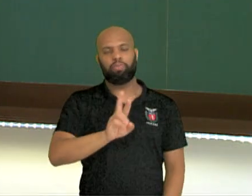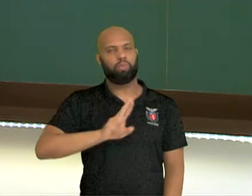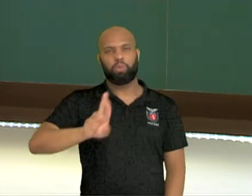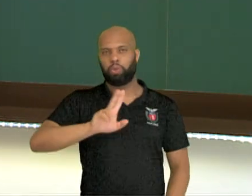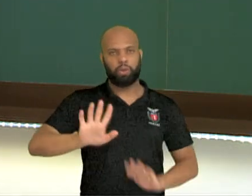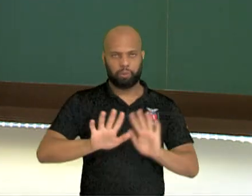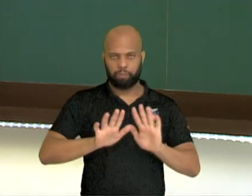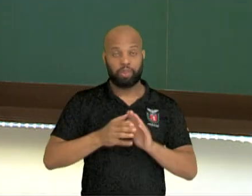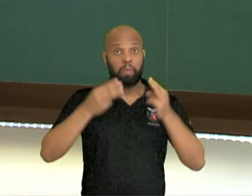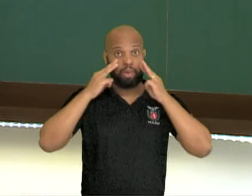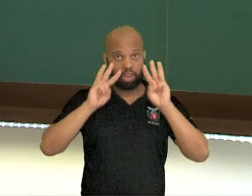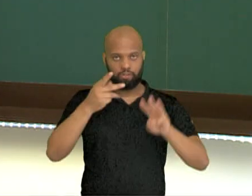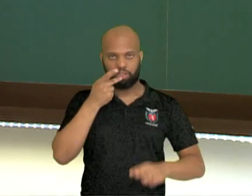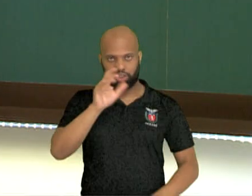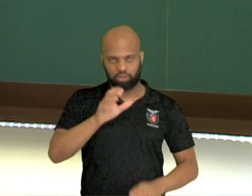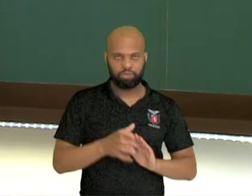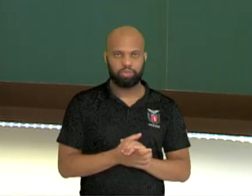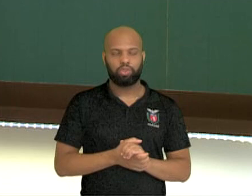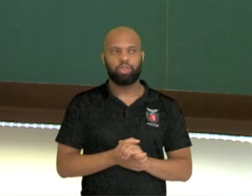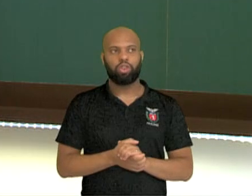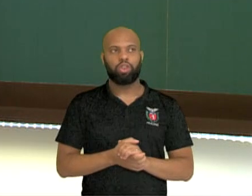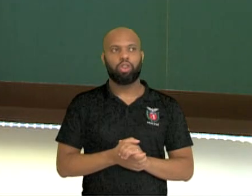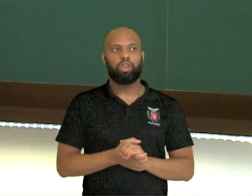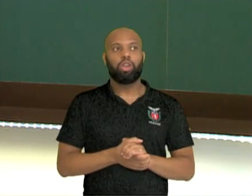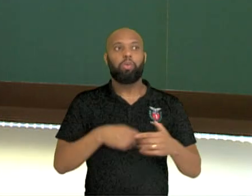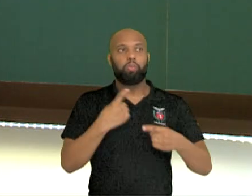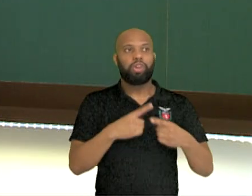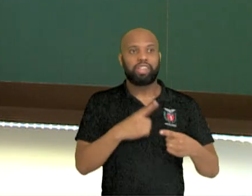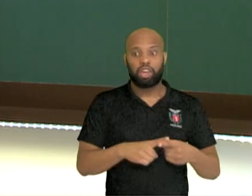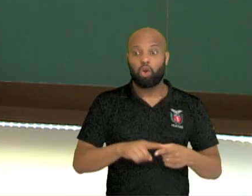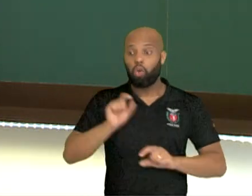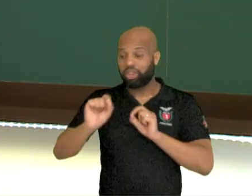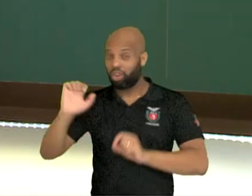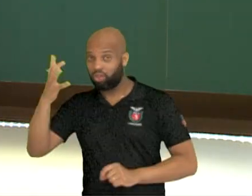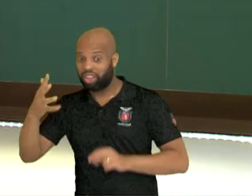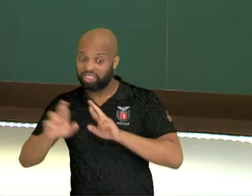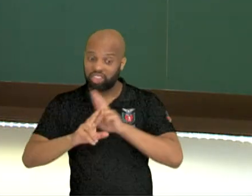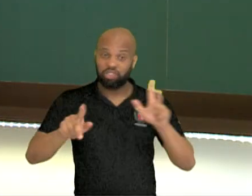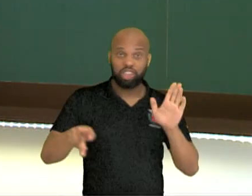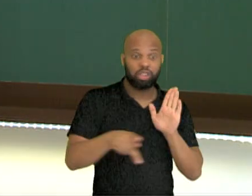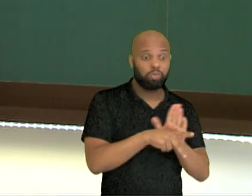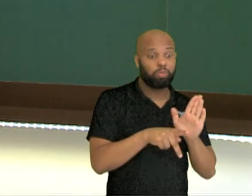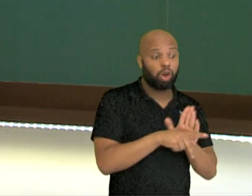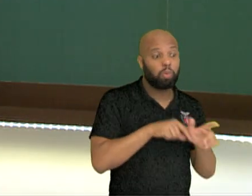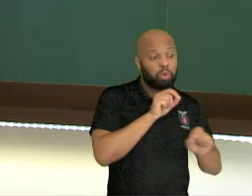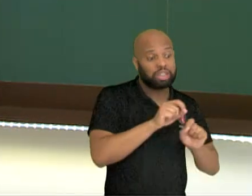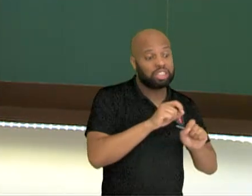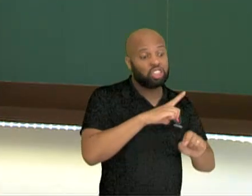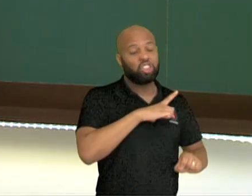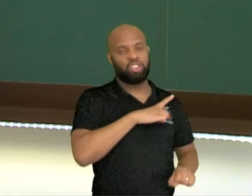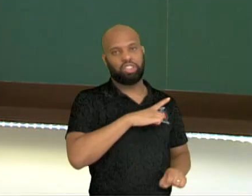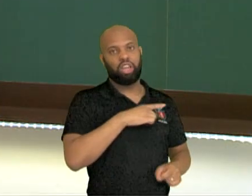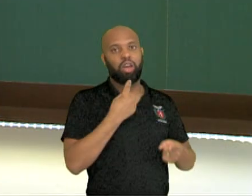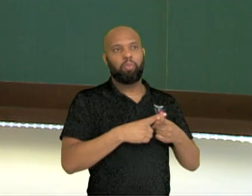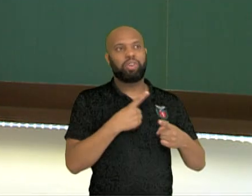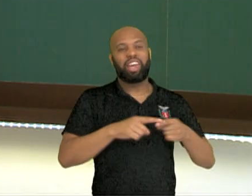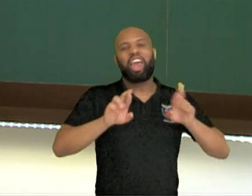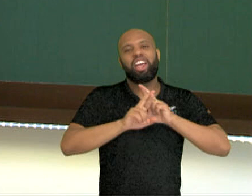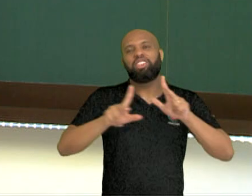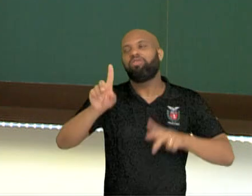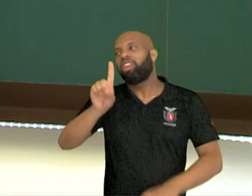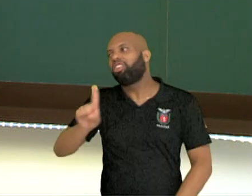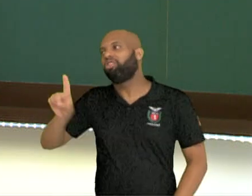tem. O real é diferente do ideal, ou da interferência divina no campo da política. Então,